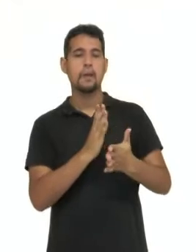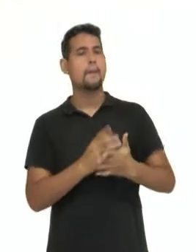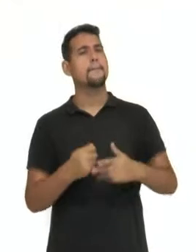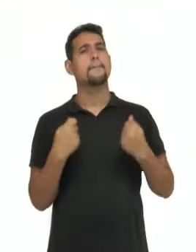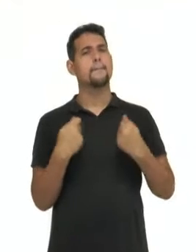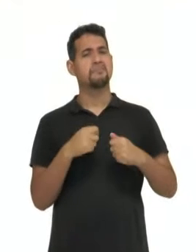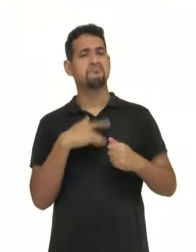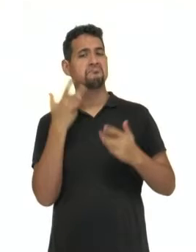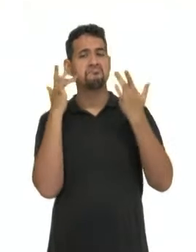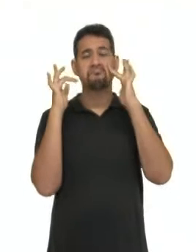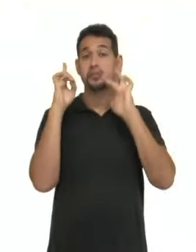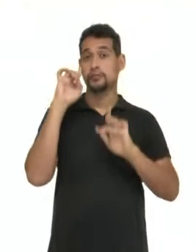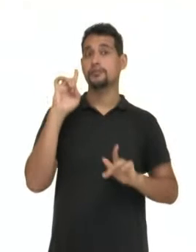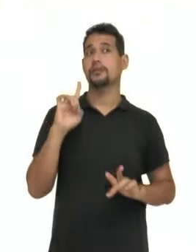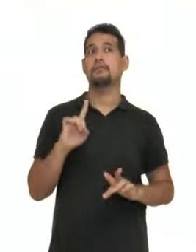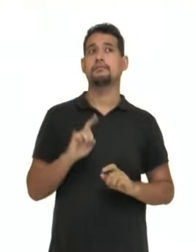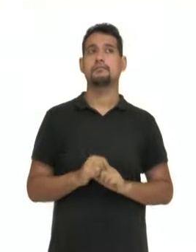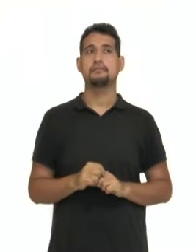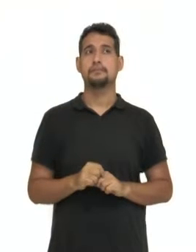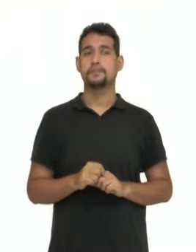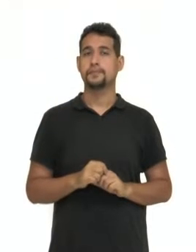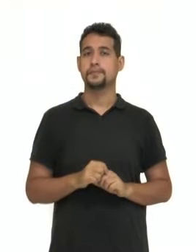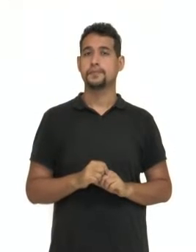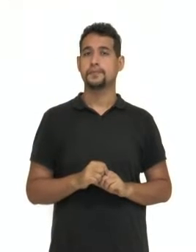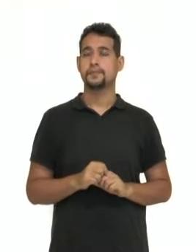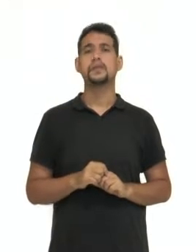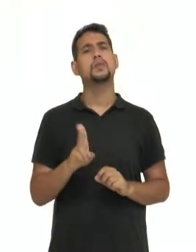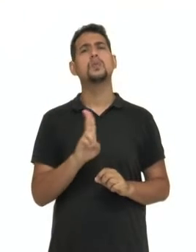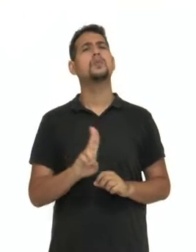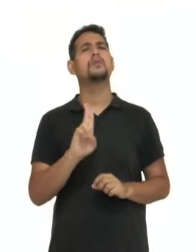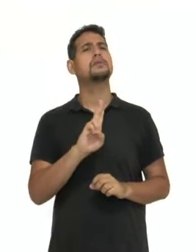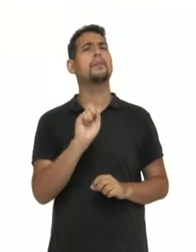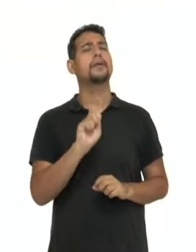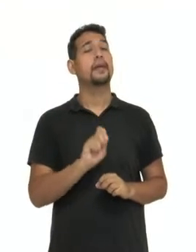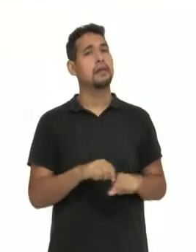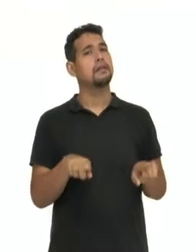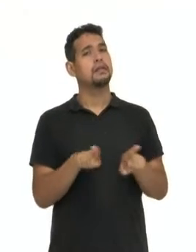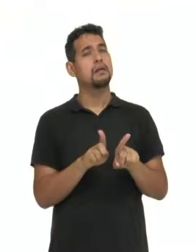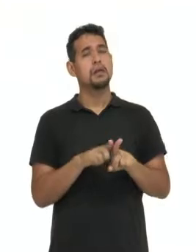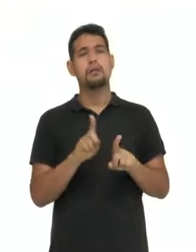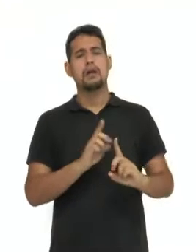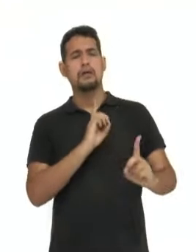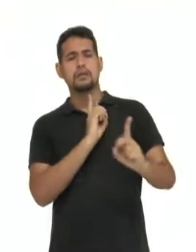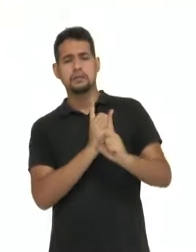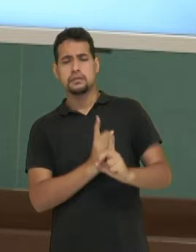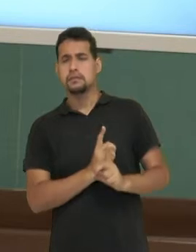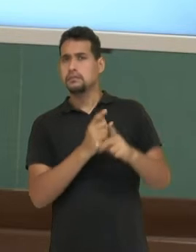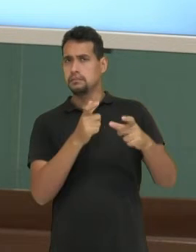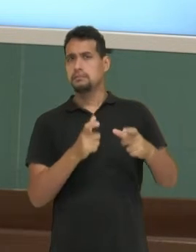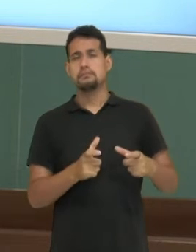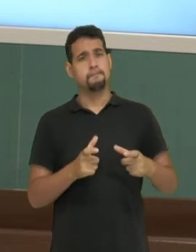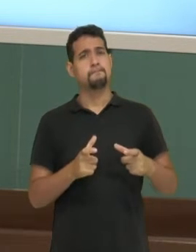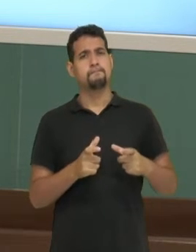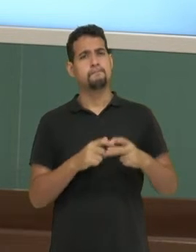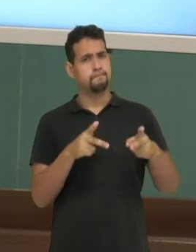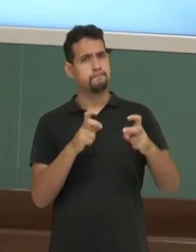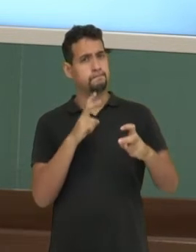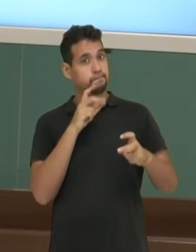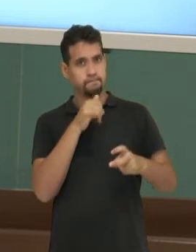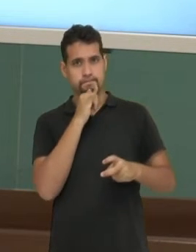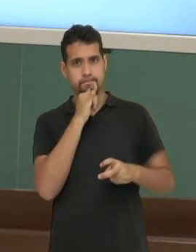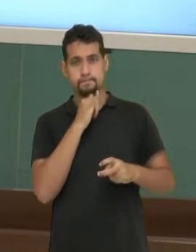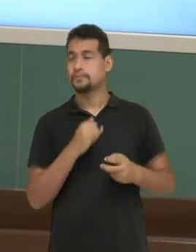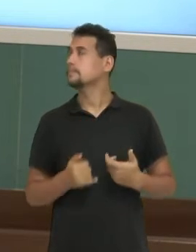imprecisa. O por, essa preposição, se usa também para localização, mas imprecisa. Vamos ver o